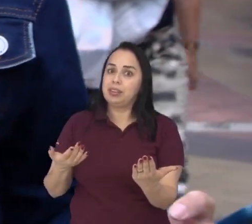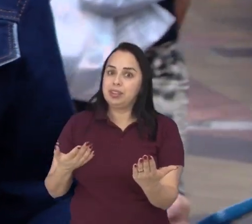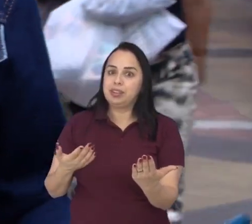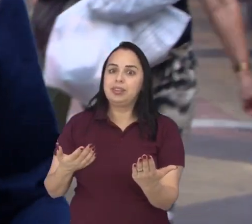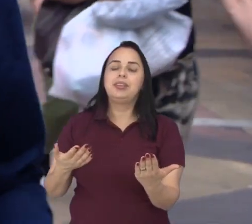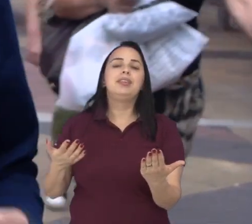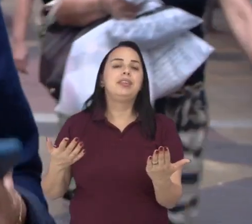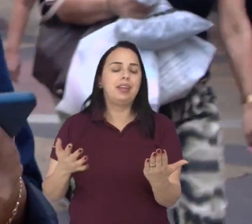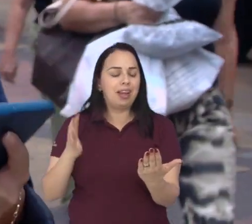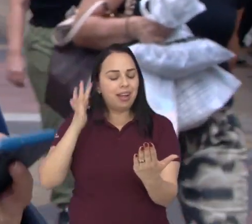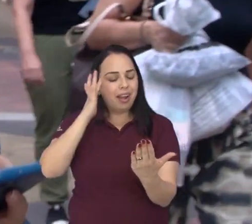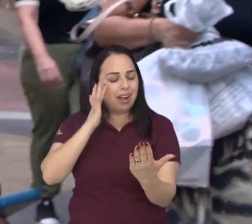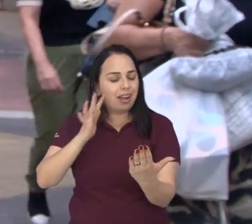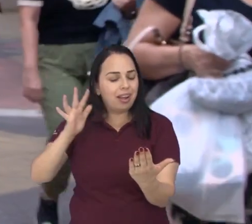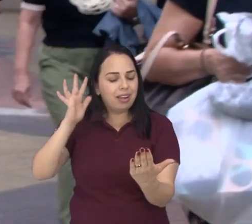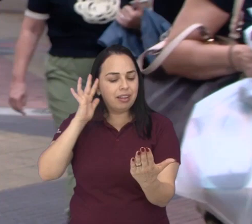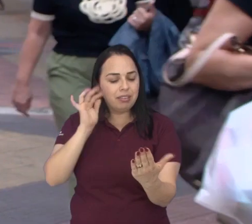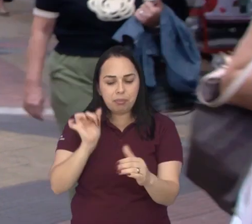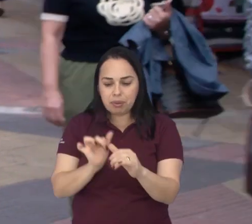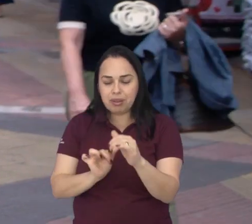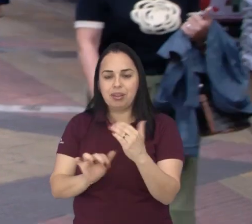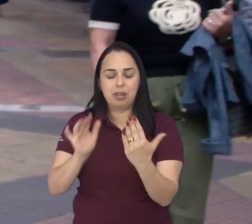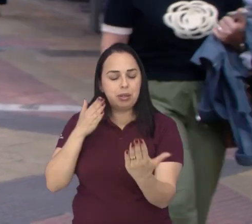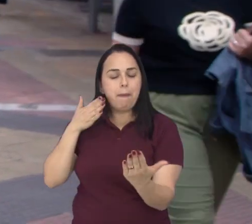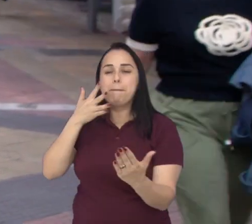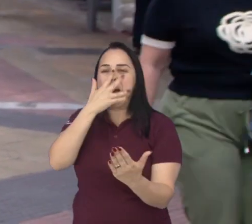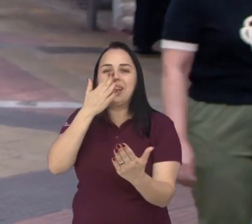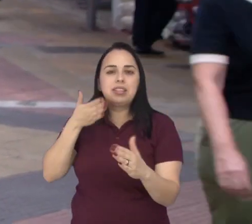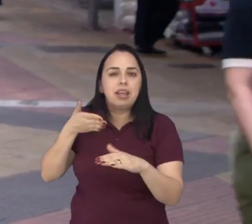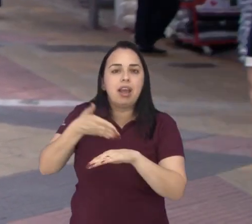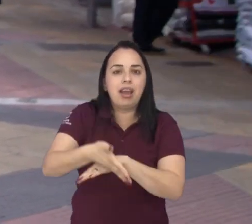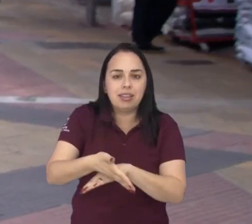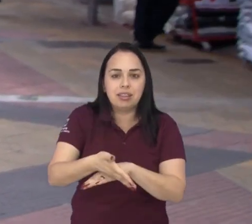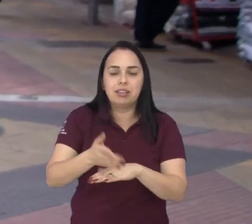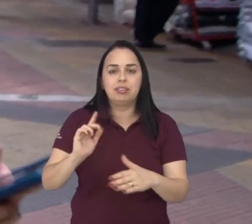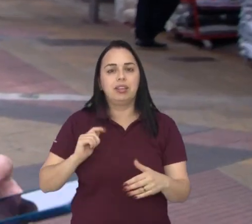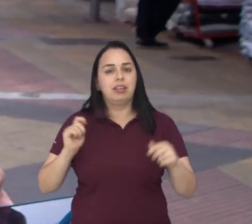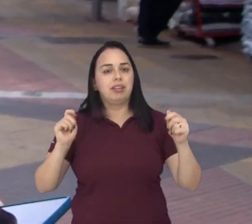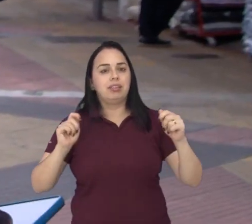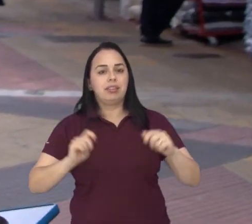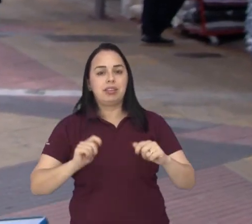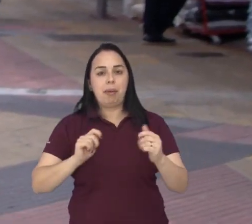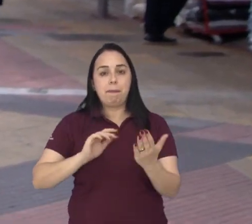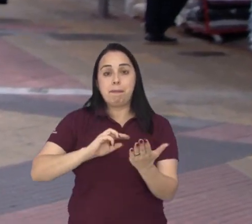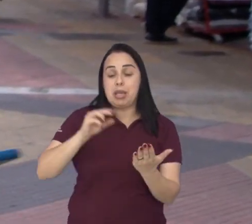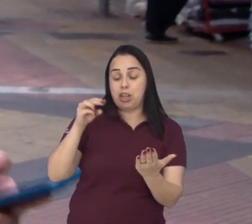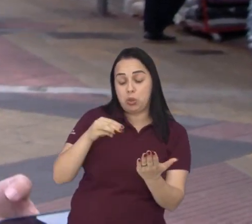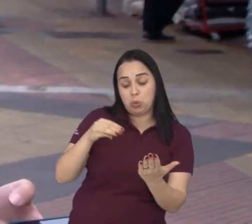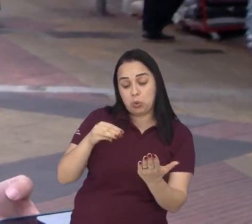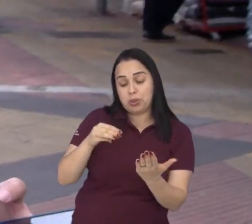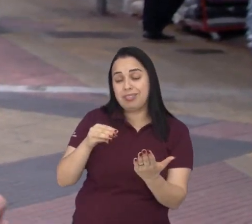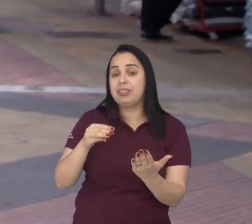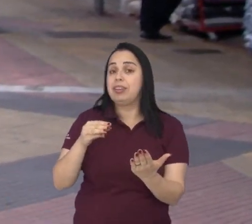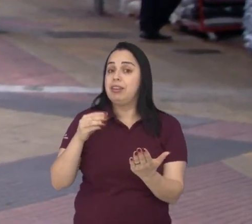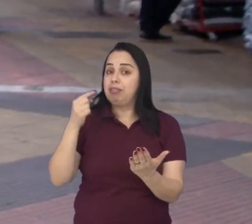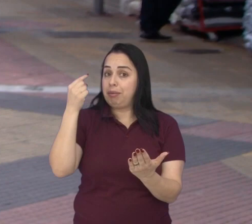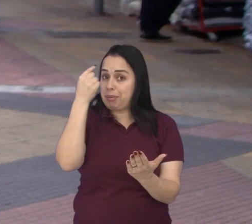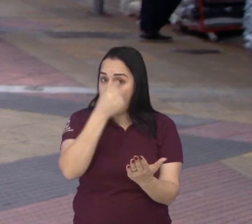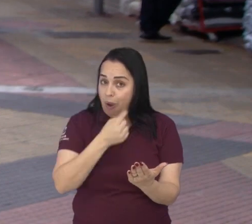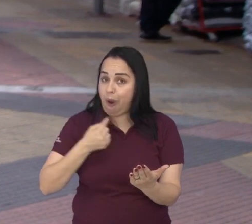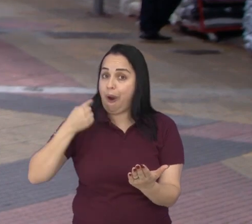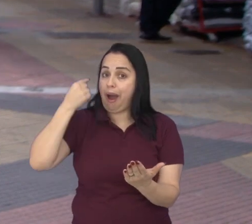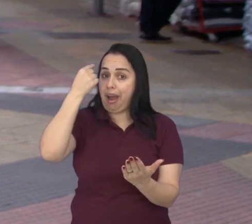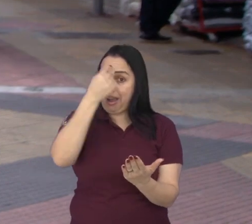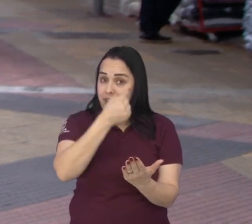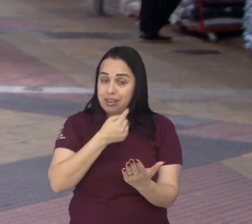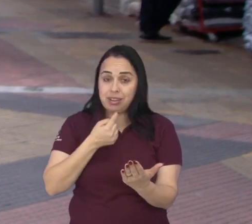de segundo somos levados para a realidade virtual. Somos capazes de ficar minutos e até